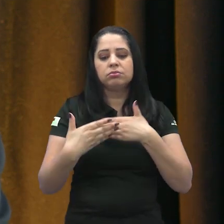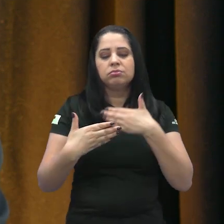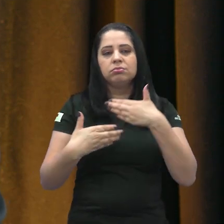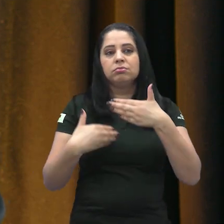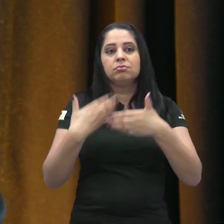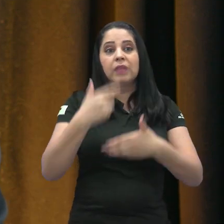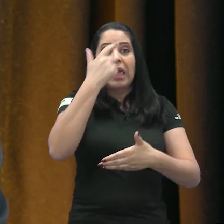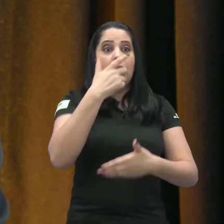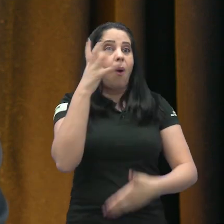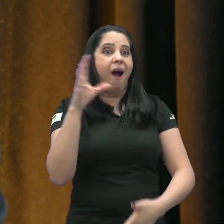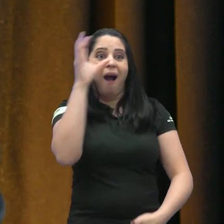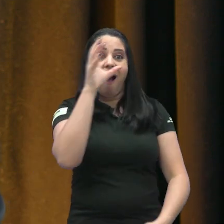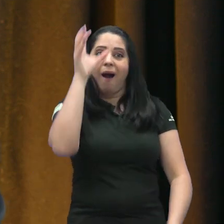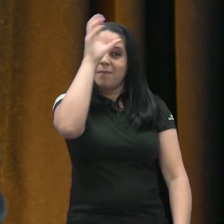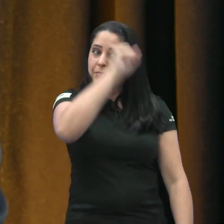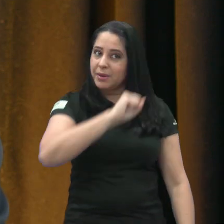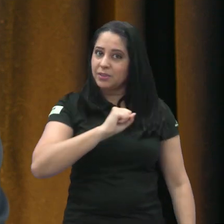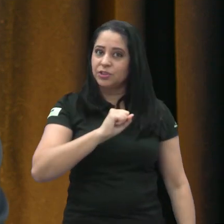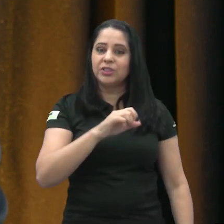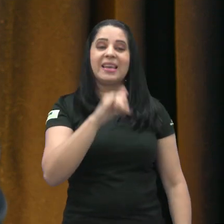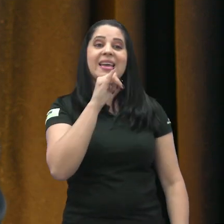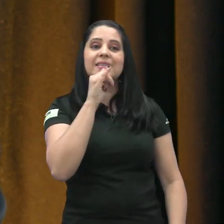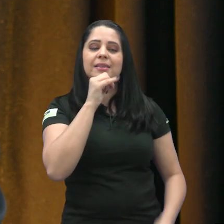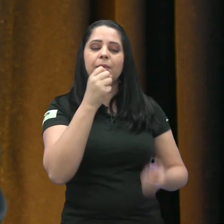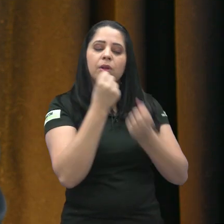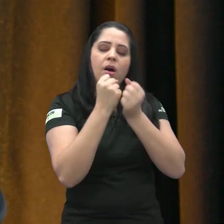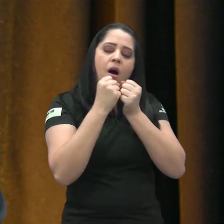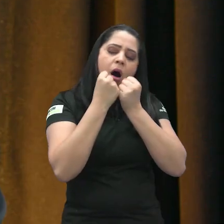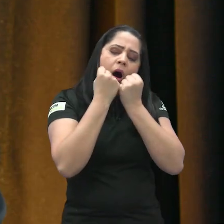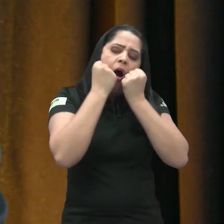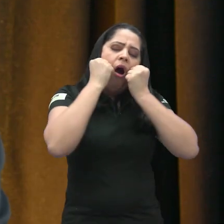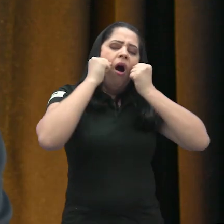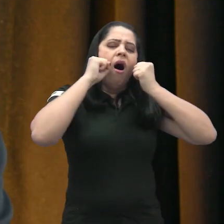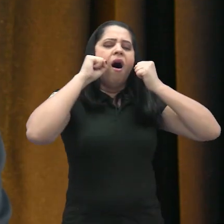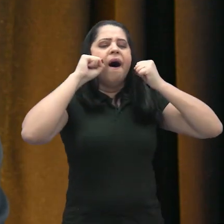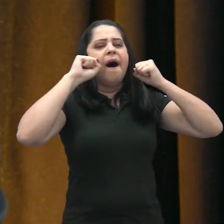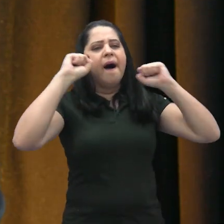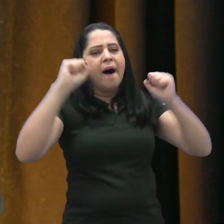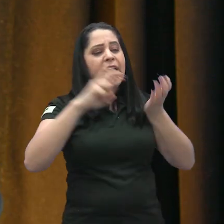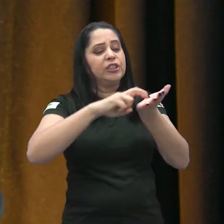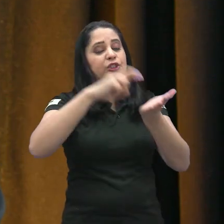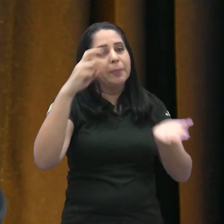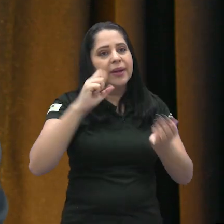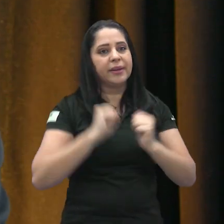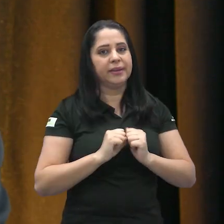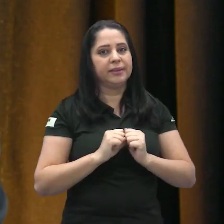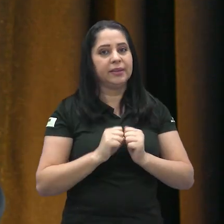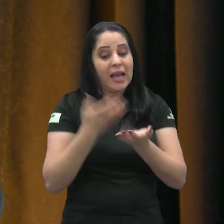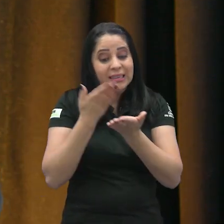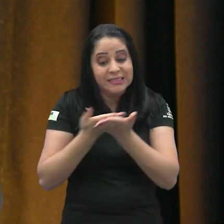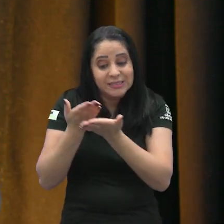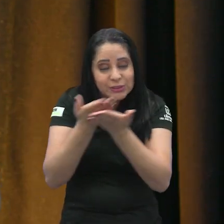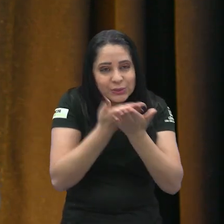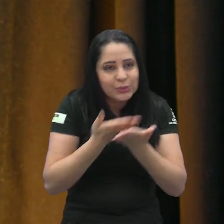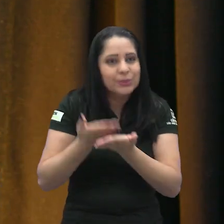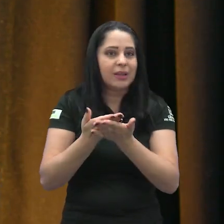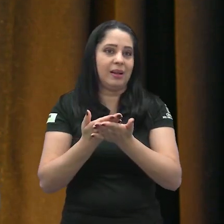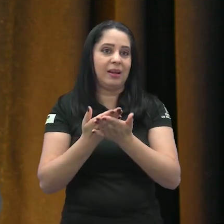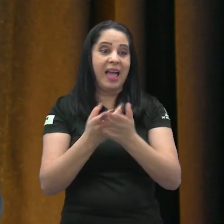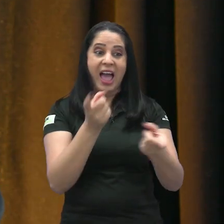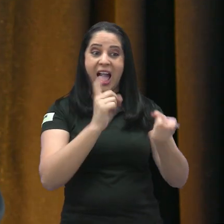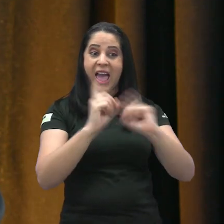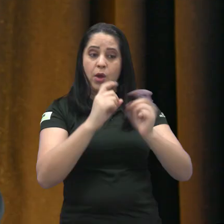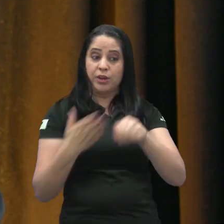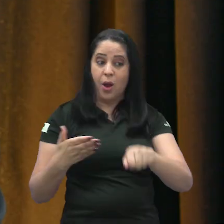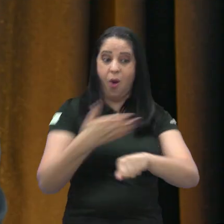foi colocando condições. Ou você acorda mais cedo, ou você estuda um pouco mais, ou você é o primeiro a chegar